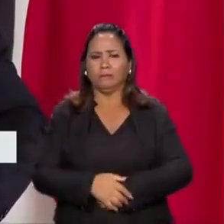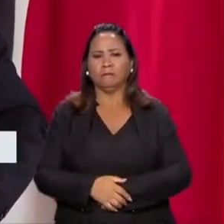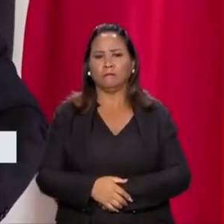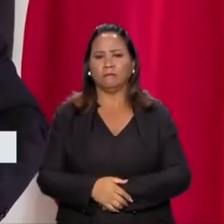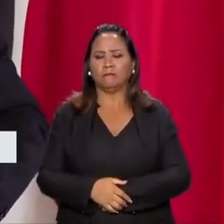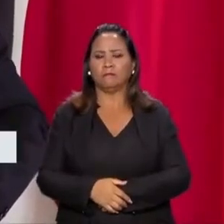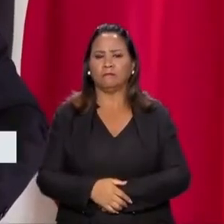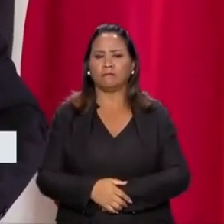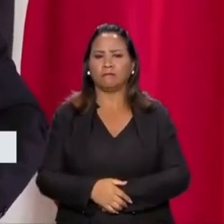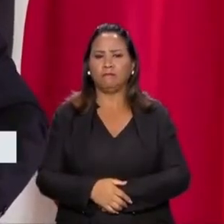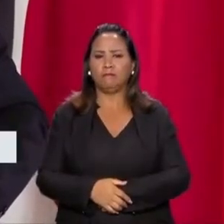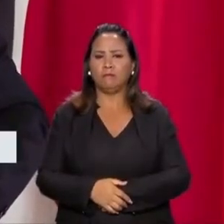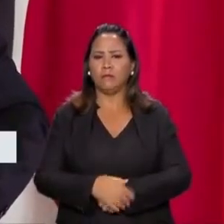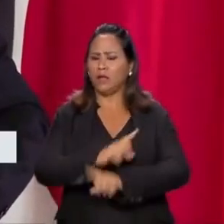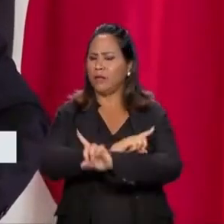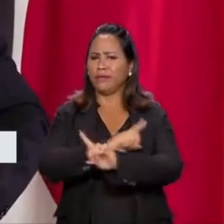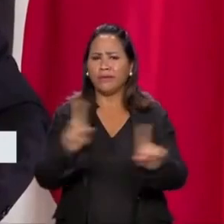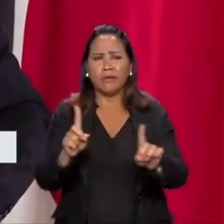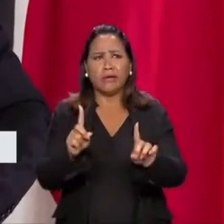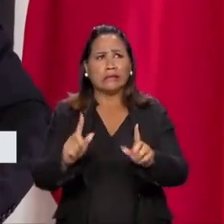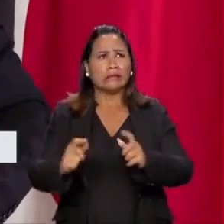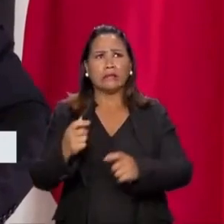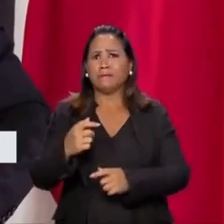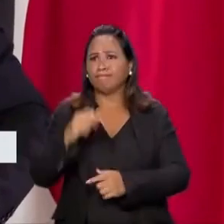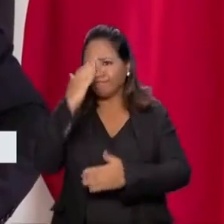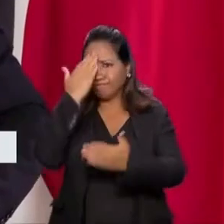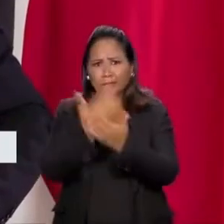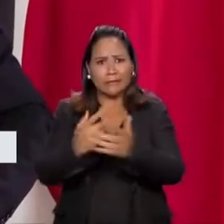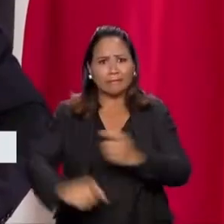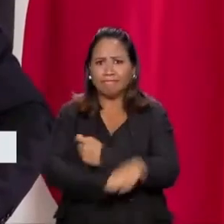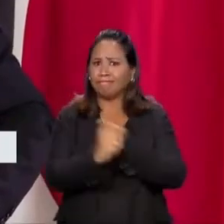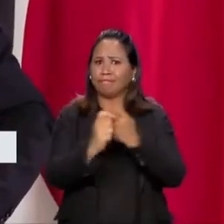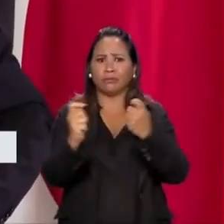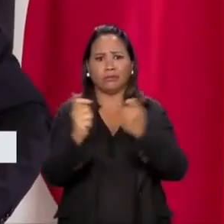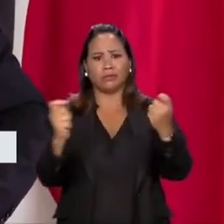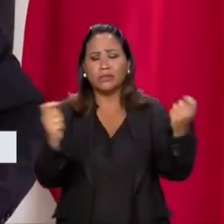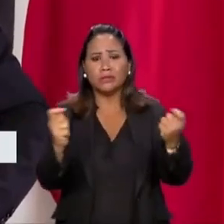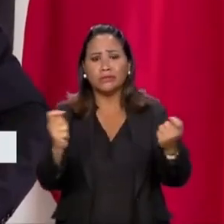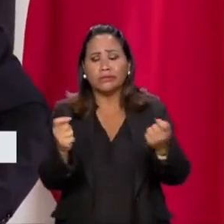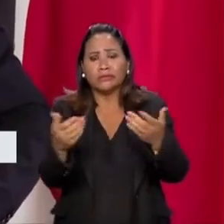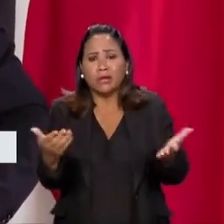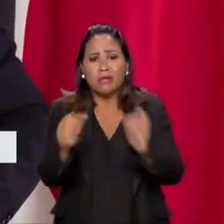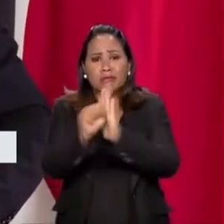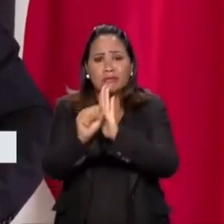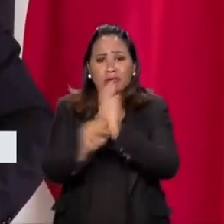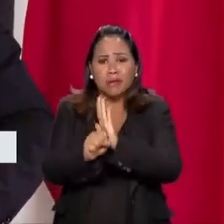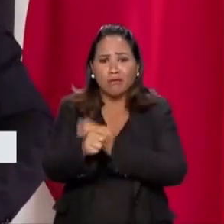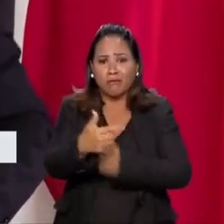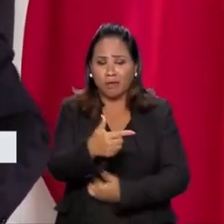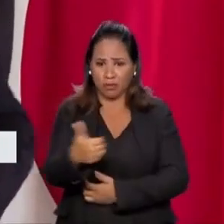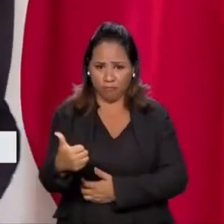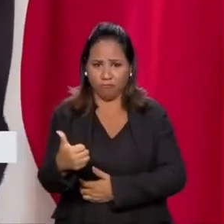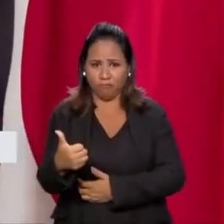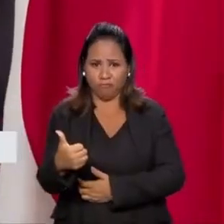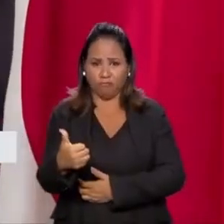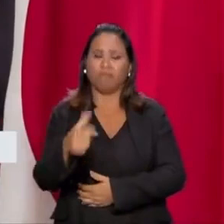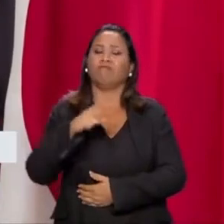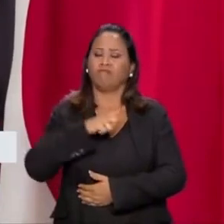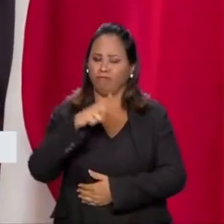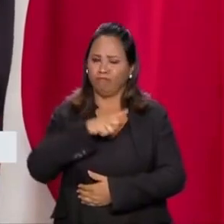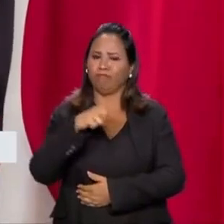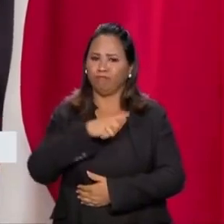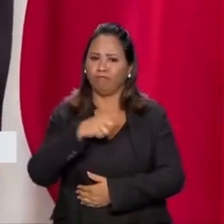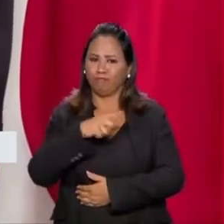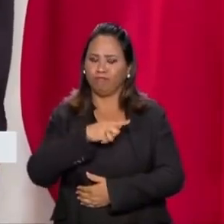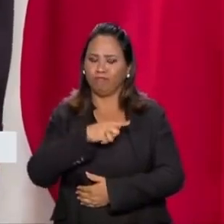Ou seja, não é possível que quase no meio do século XXI a gente tenha